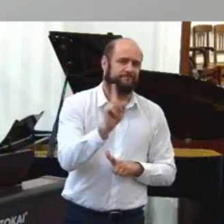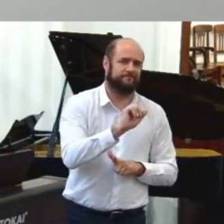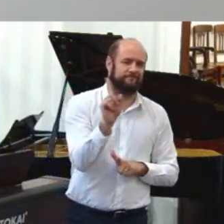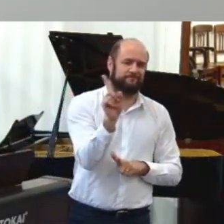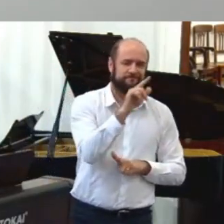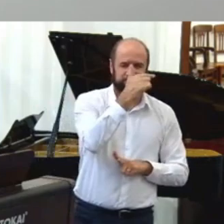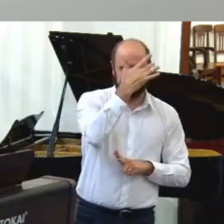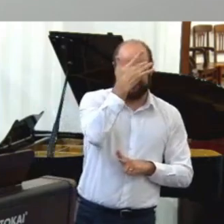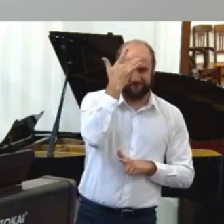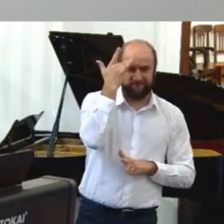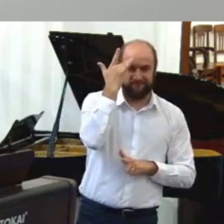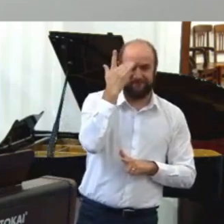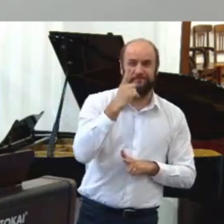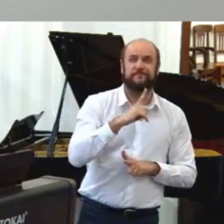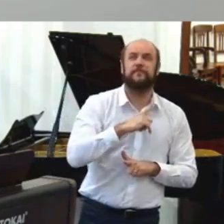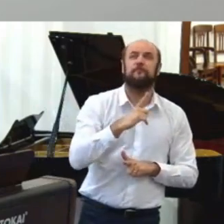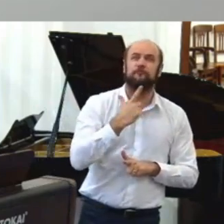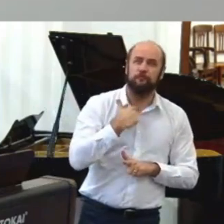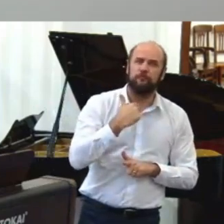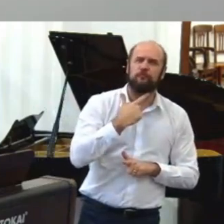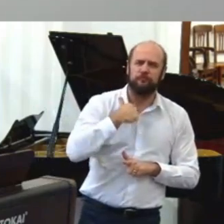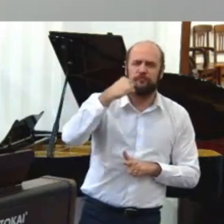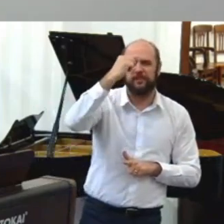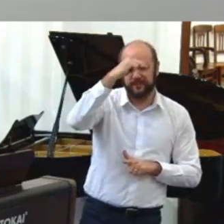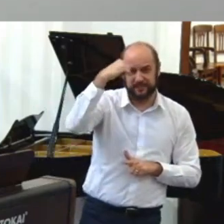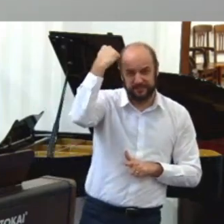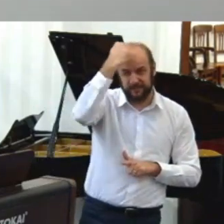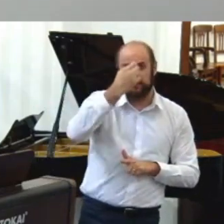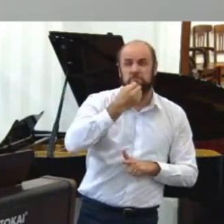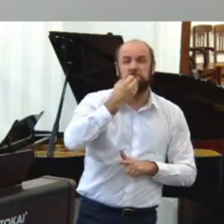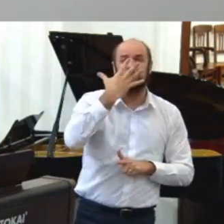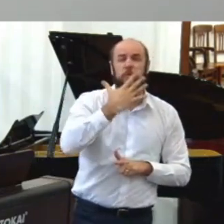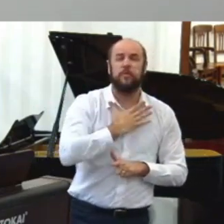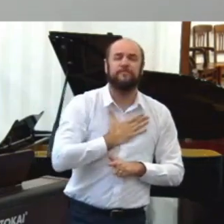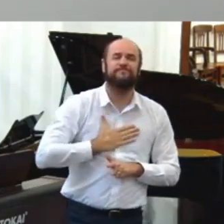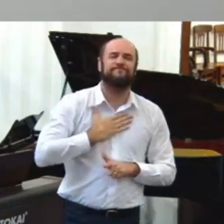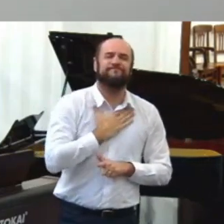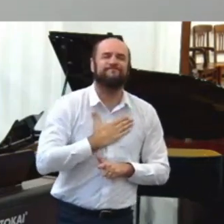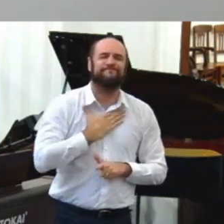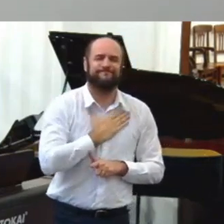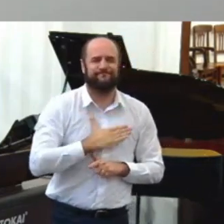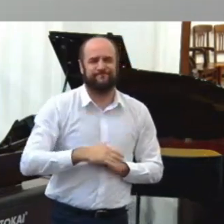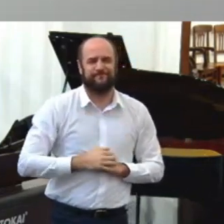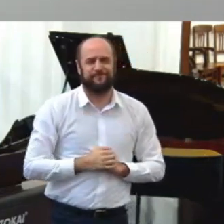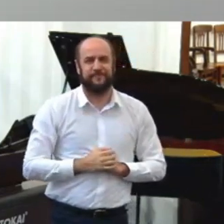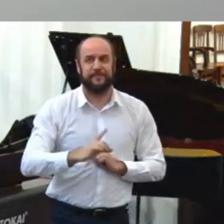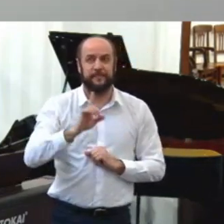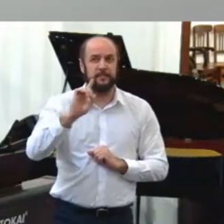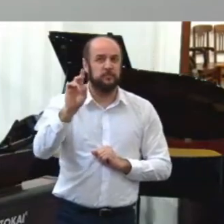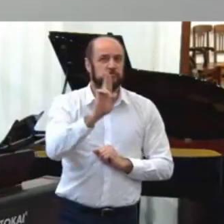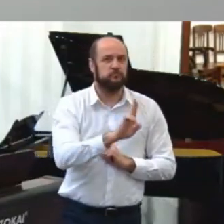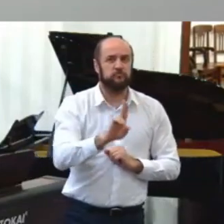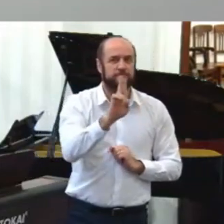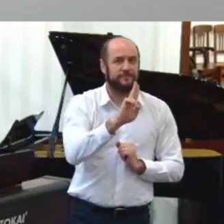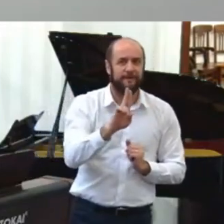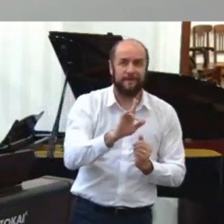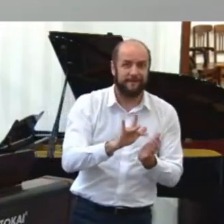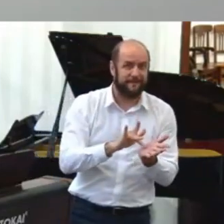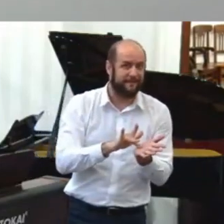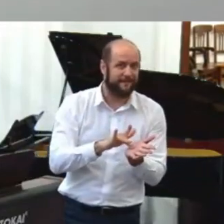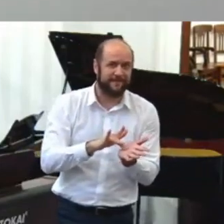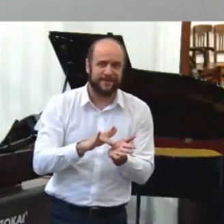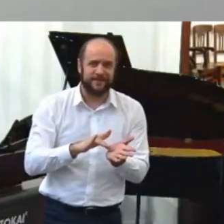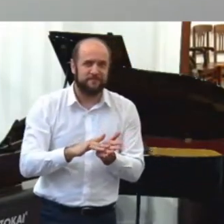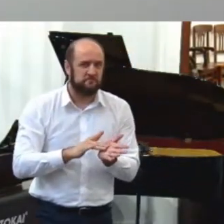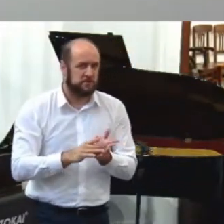aquele que tem vontade santa, boa e agradável. Deus usa até os inimigos do